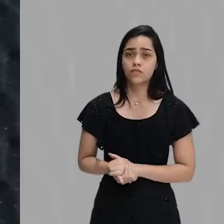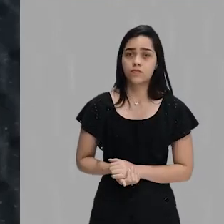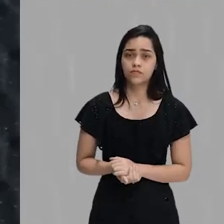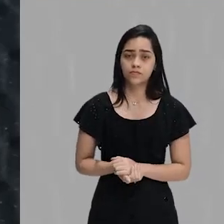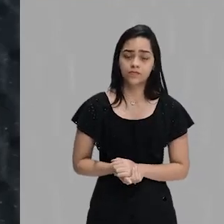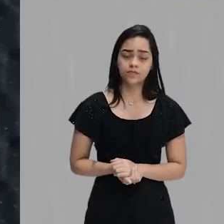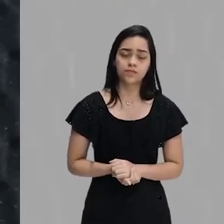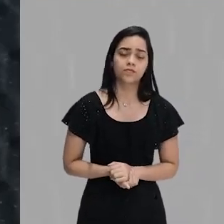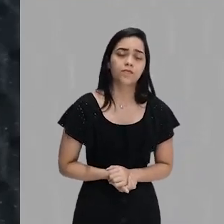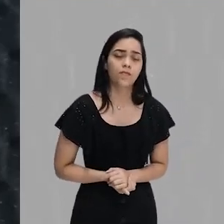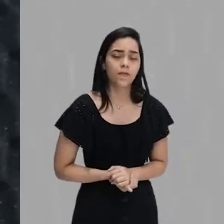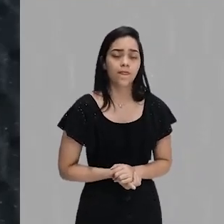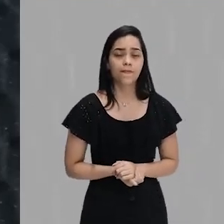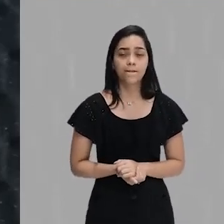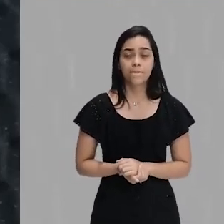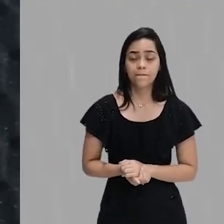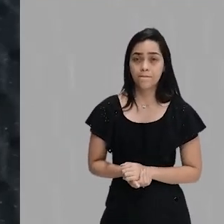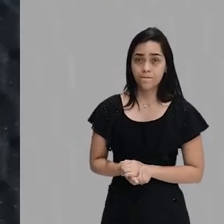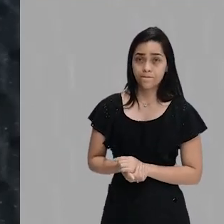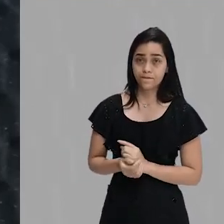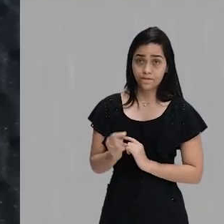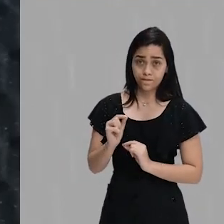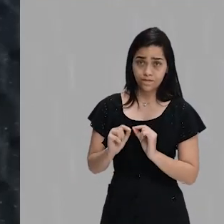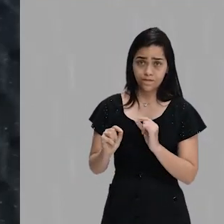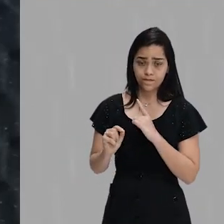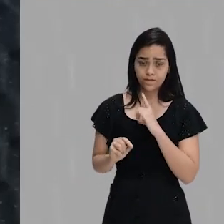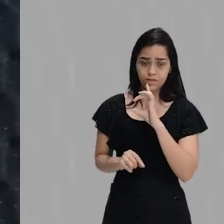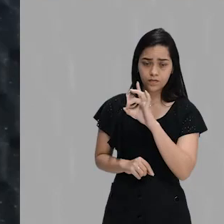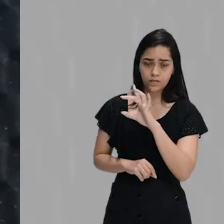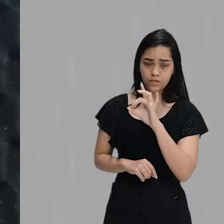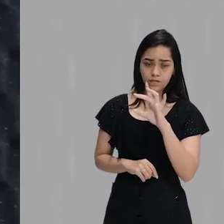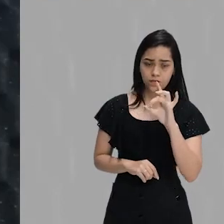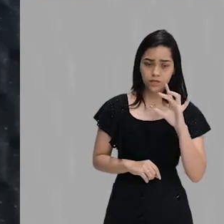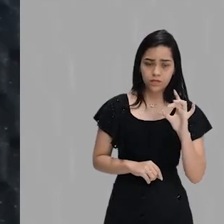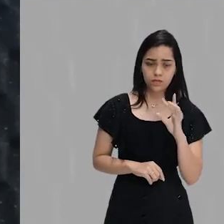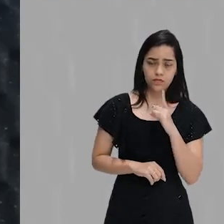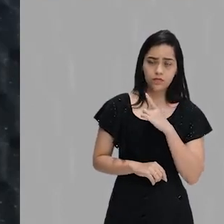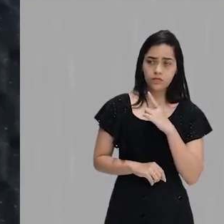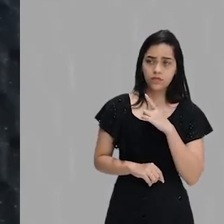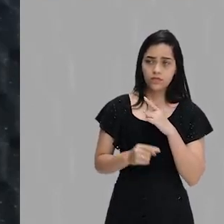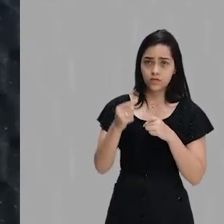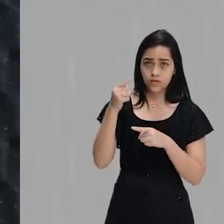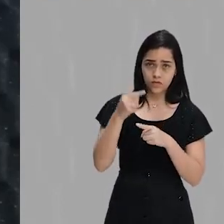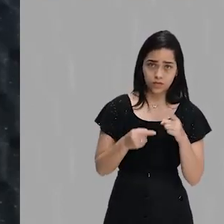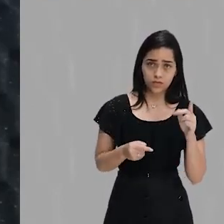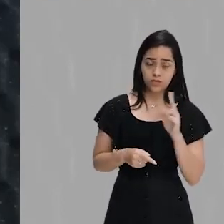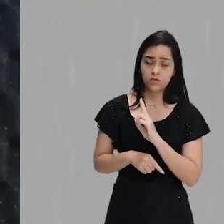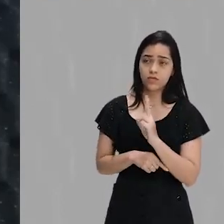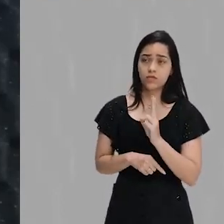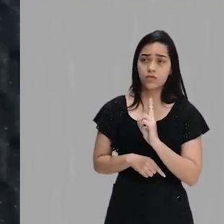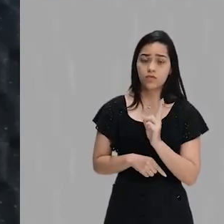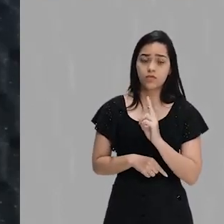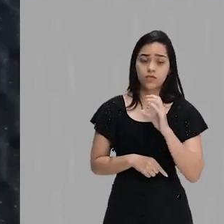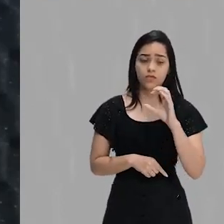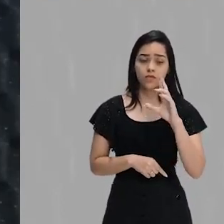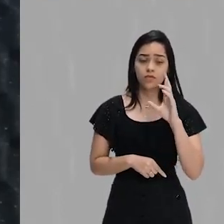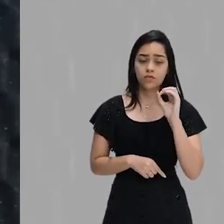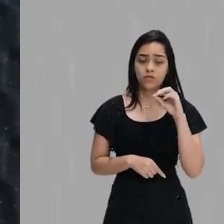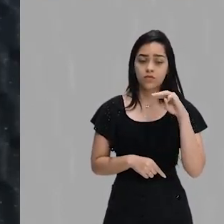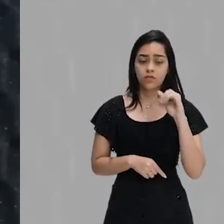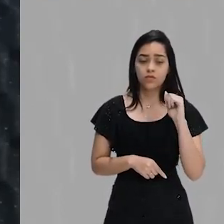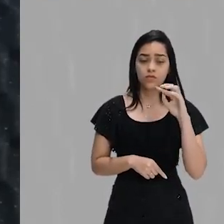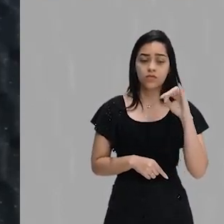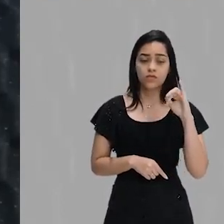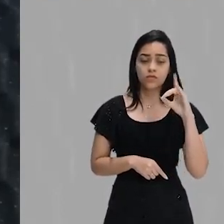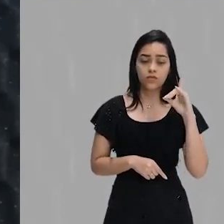outro. A gente chama cada uma dessas metades, a gente chama de